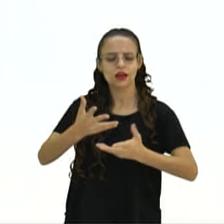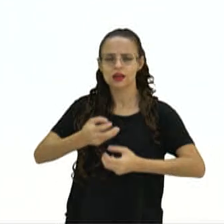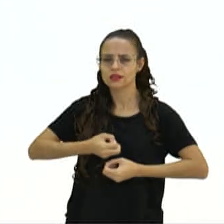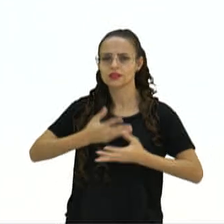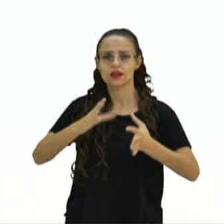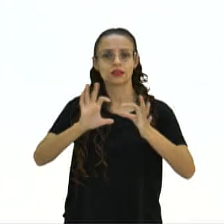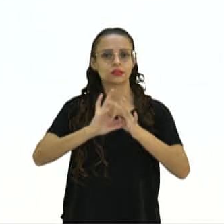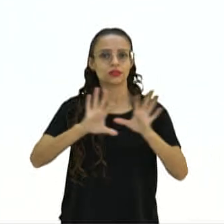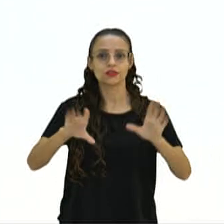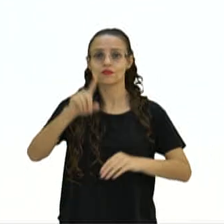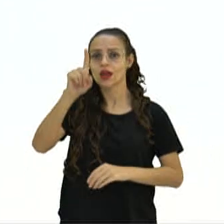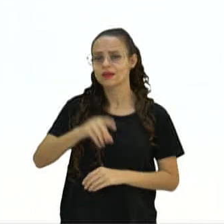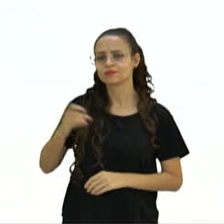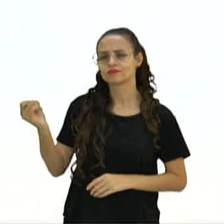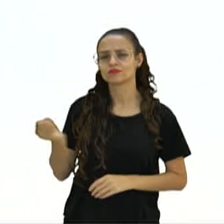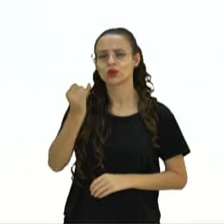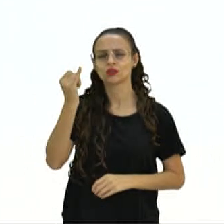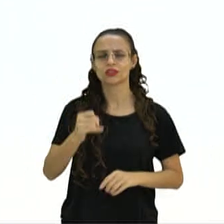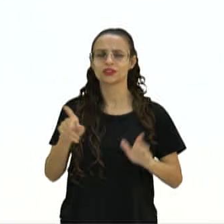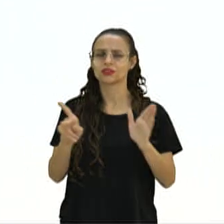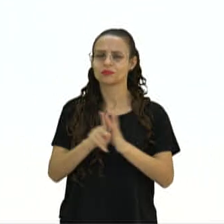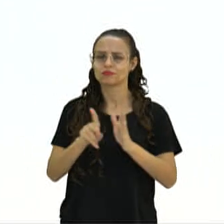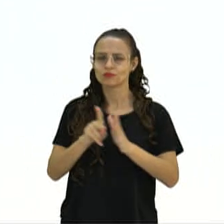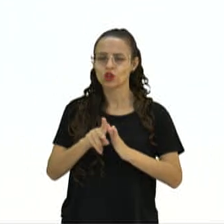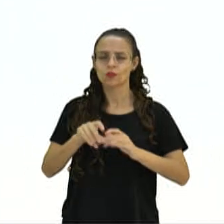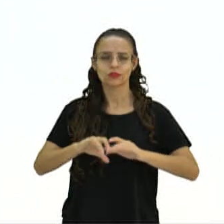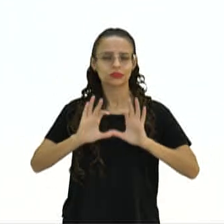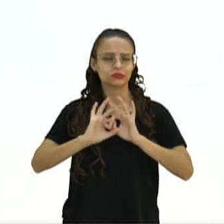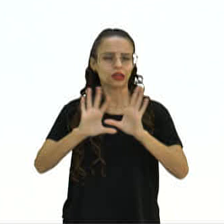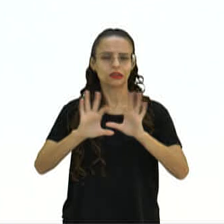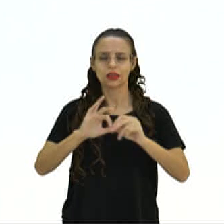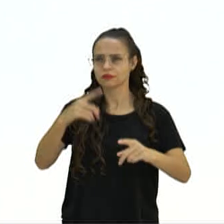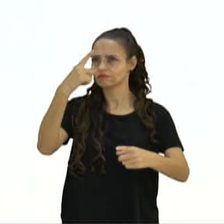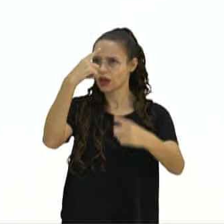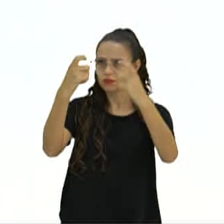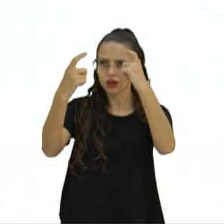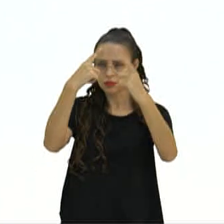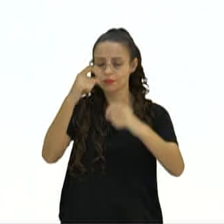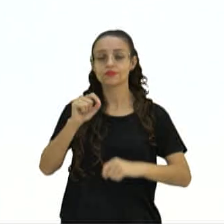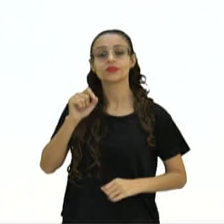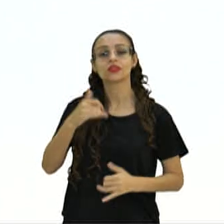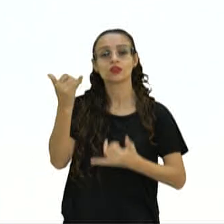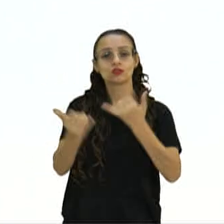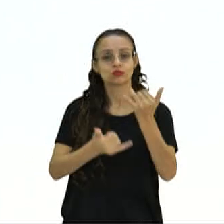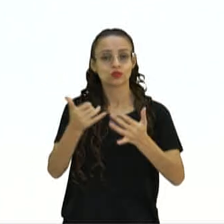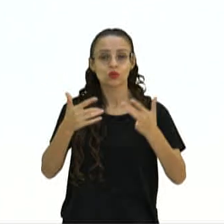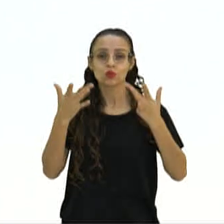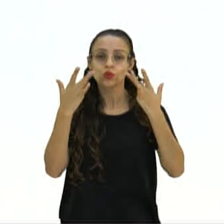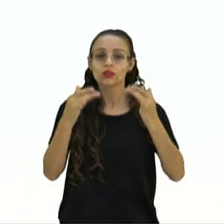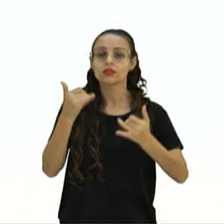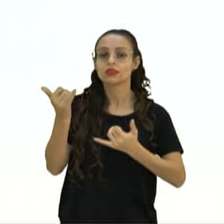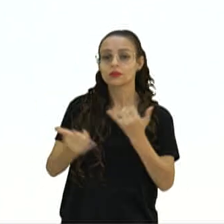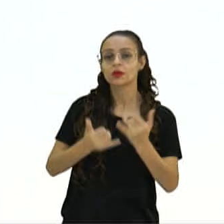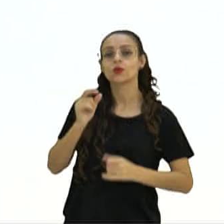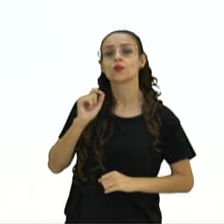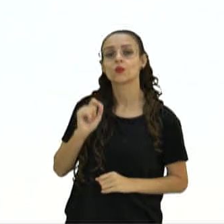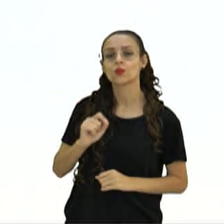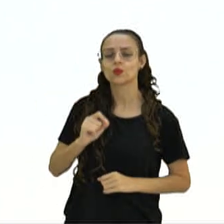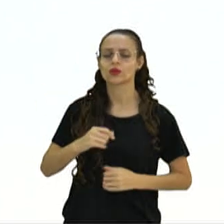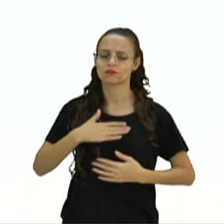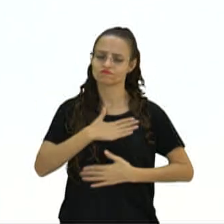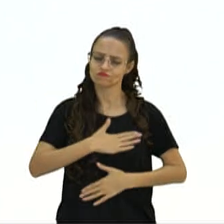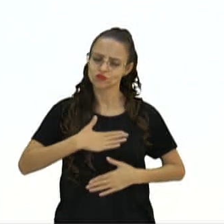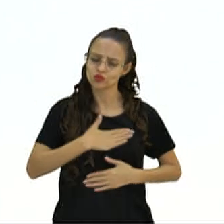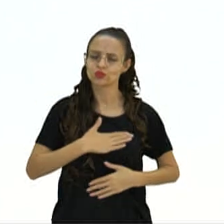um catalisador da ação criativa. Os ingredientes dos jogos dramáticos são o lúdico, o prazer